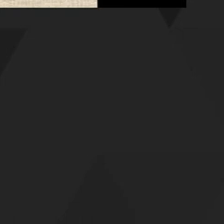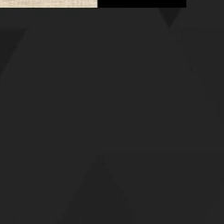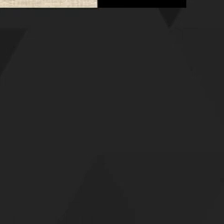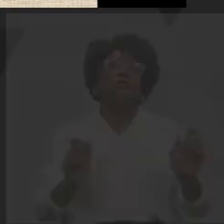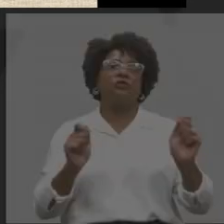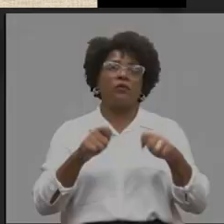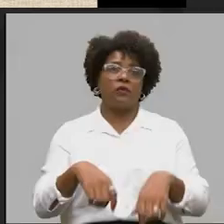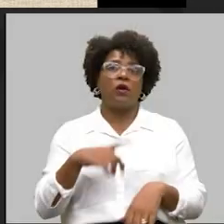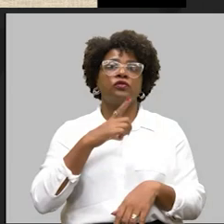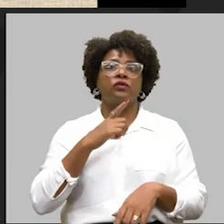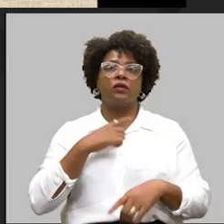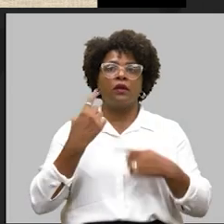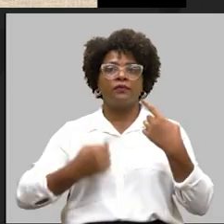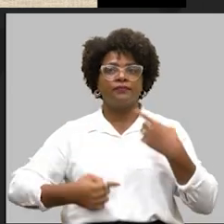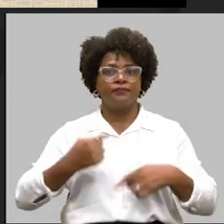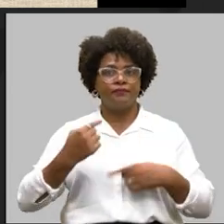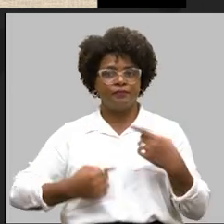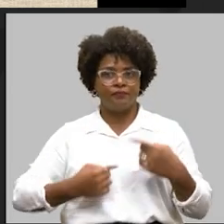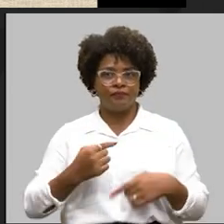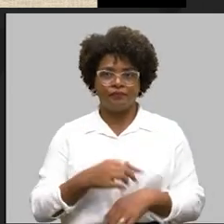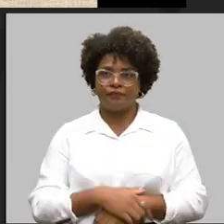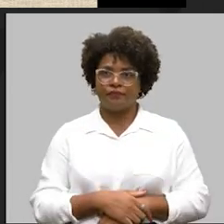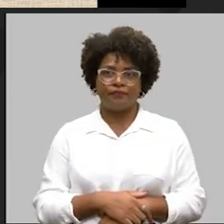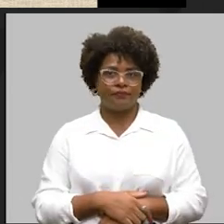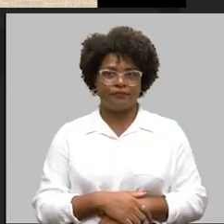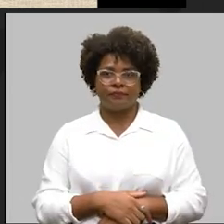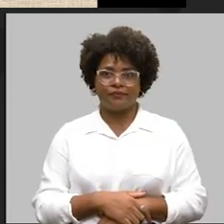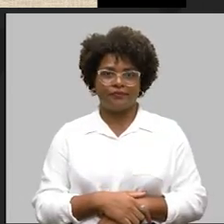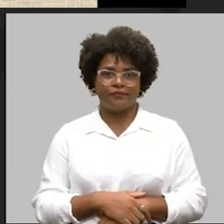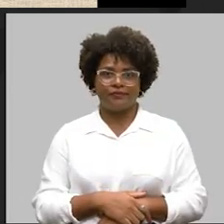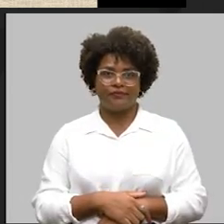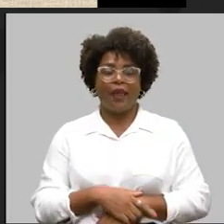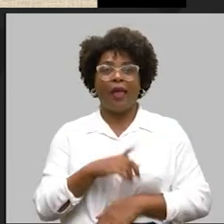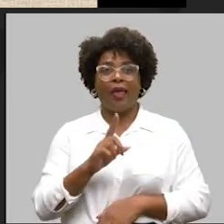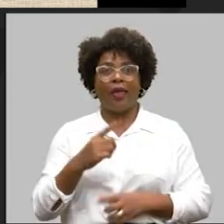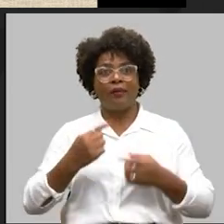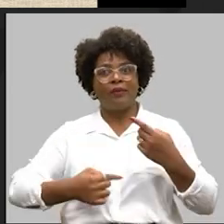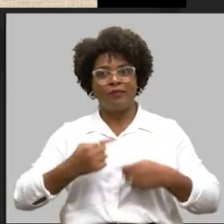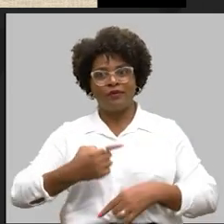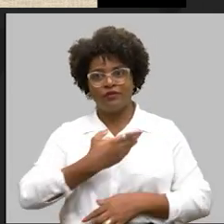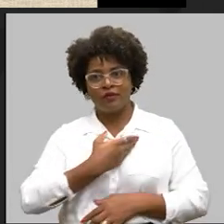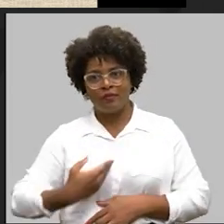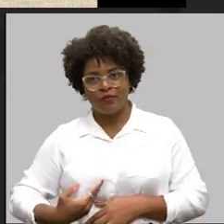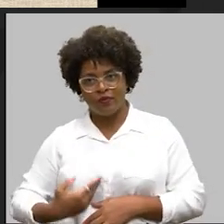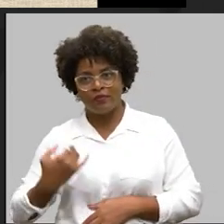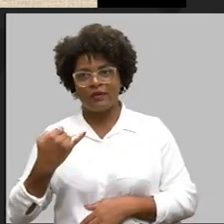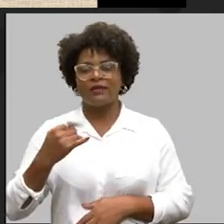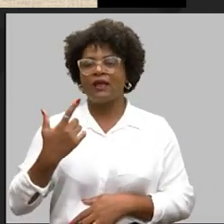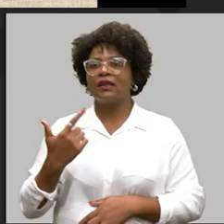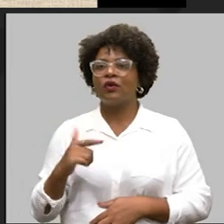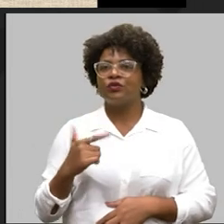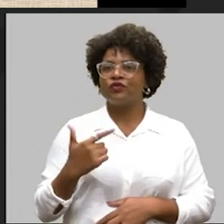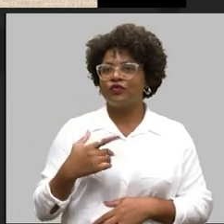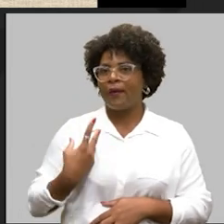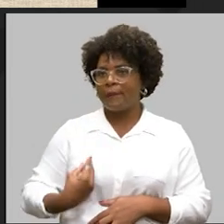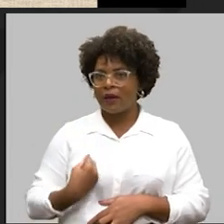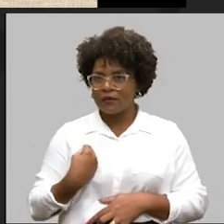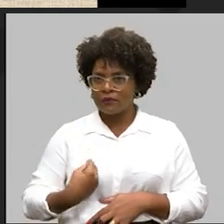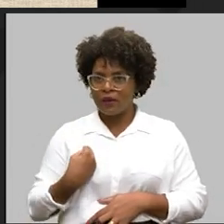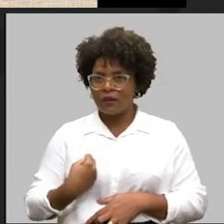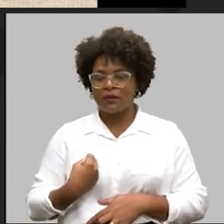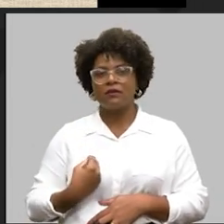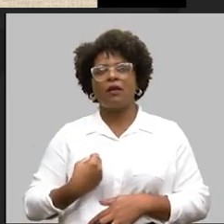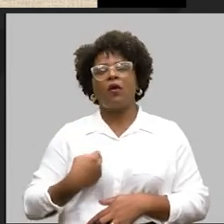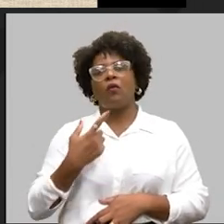pública né é uma política pública que sem a participação como eu anunciei semana na minha fala